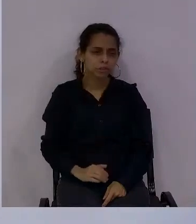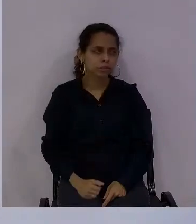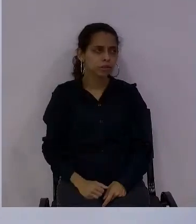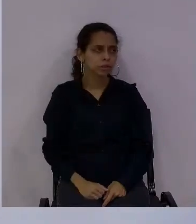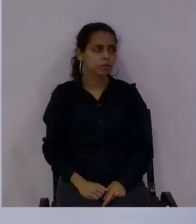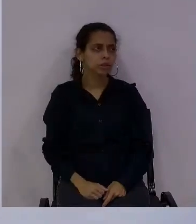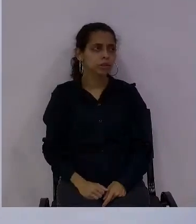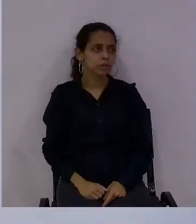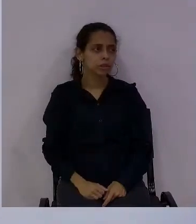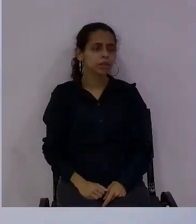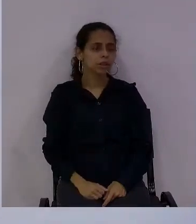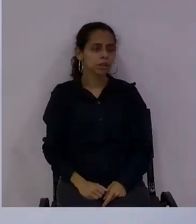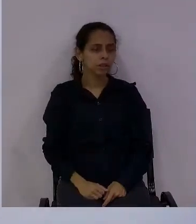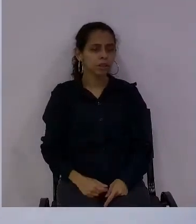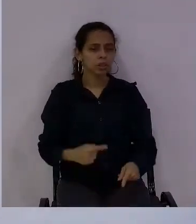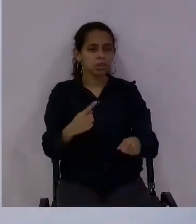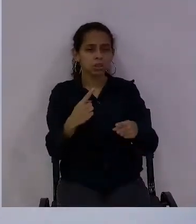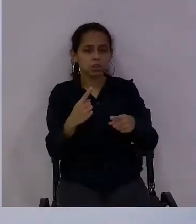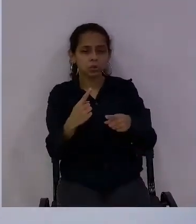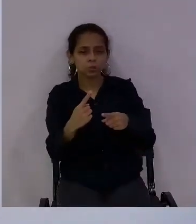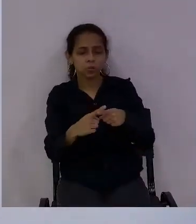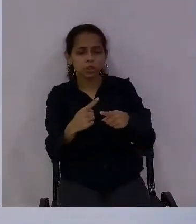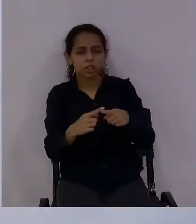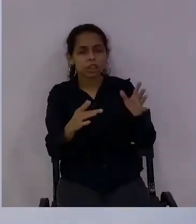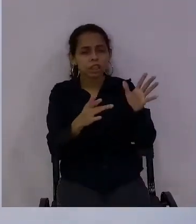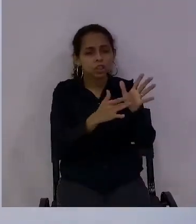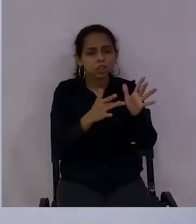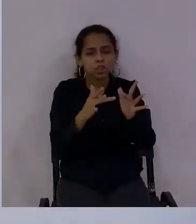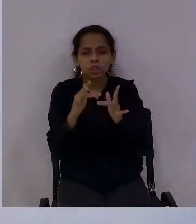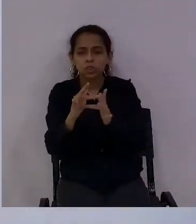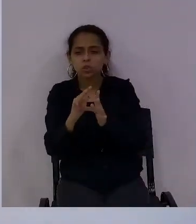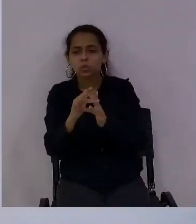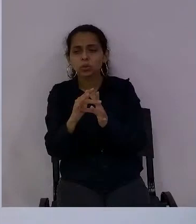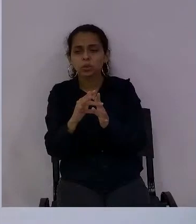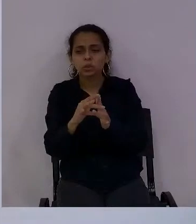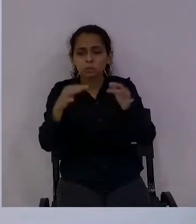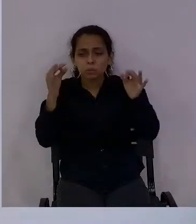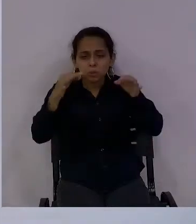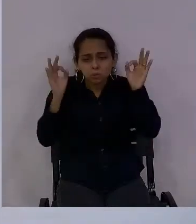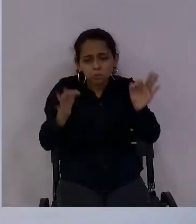ciente de que eu nunca vou mentir. E ainda assim me colocar debaixo desta lei.